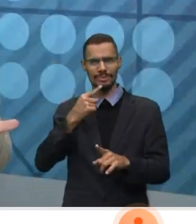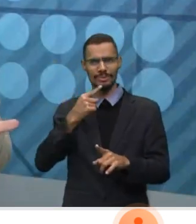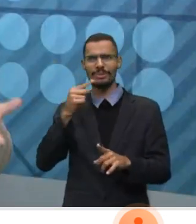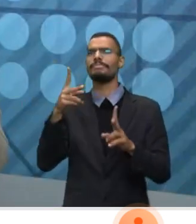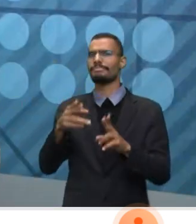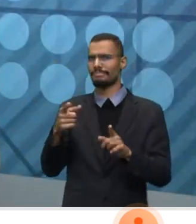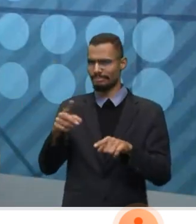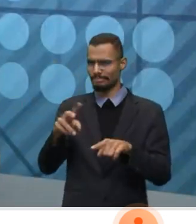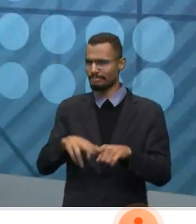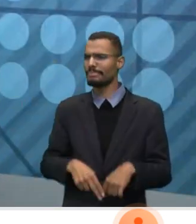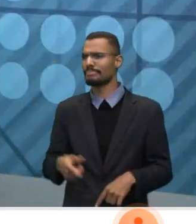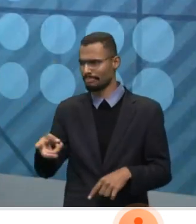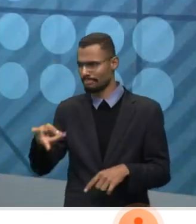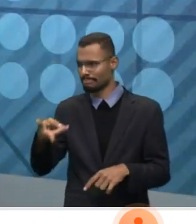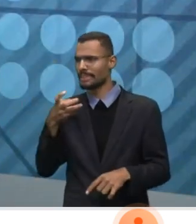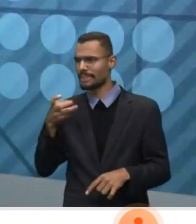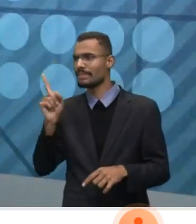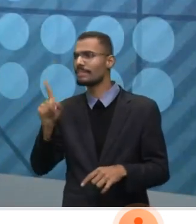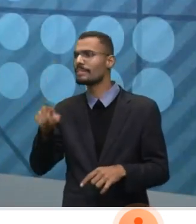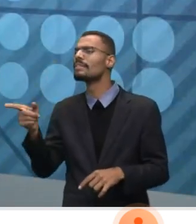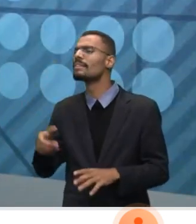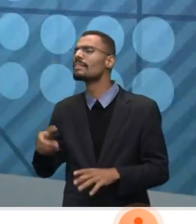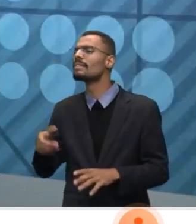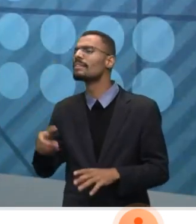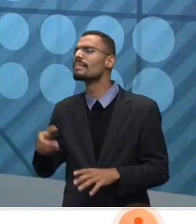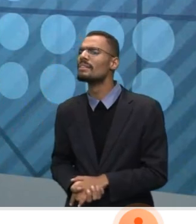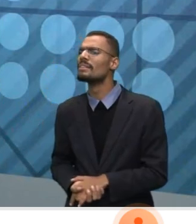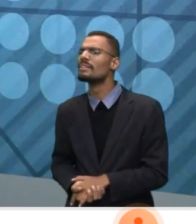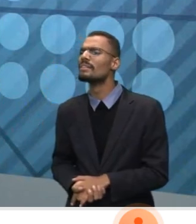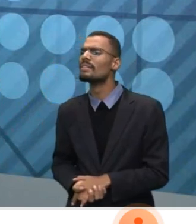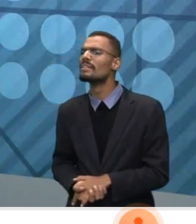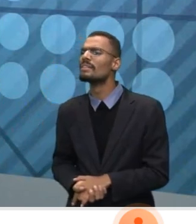também esse tipo de estrutura. O que comendo?